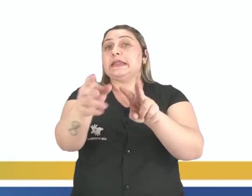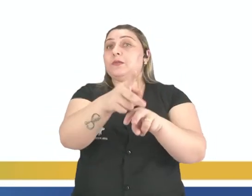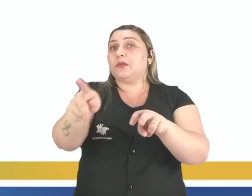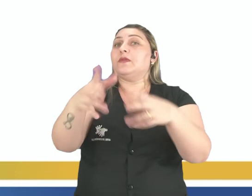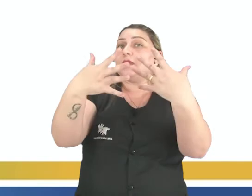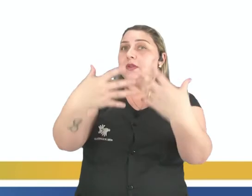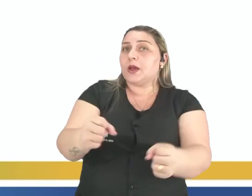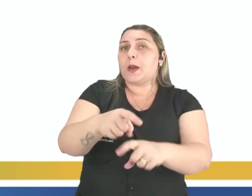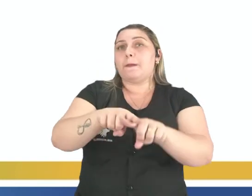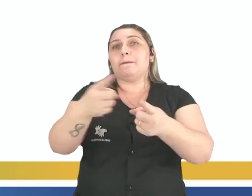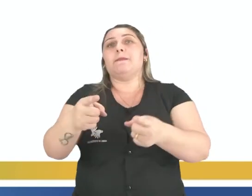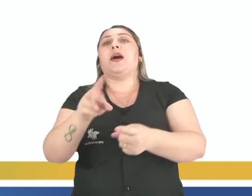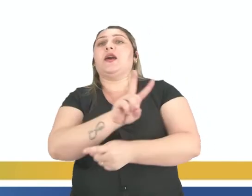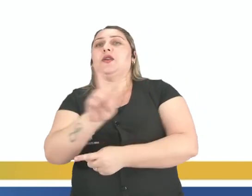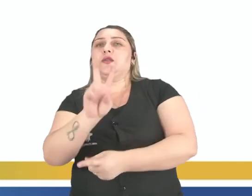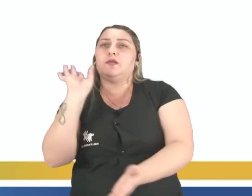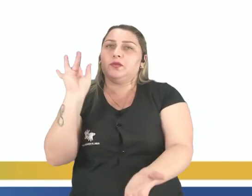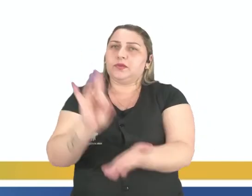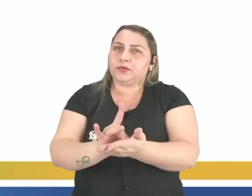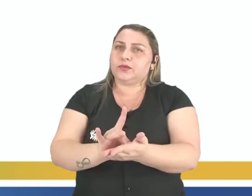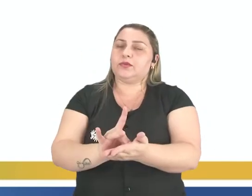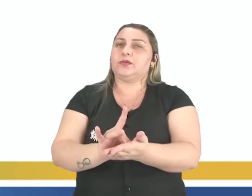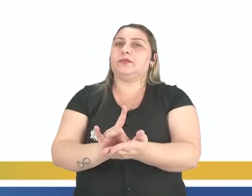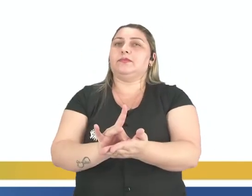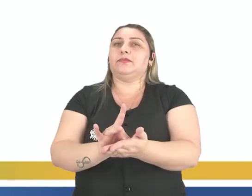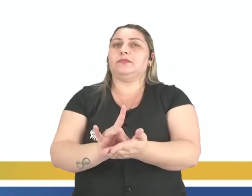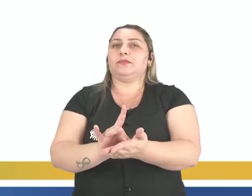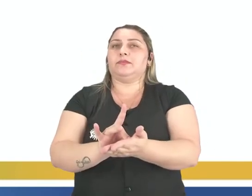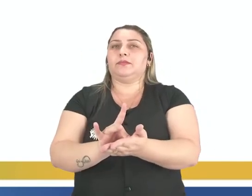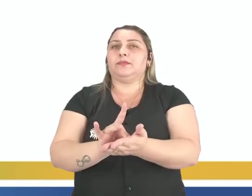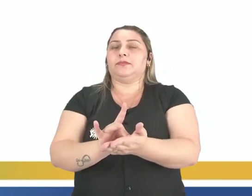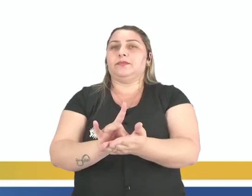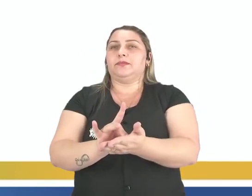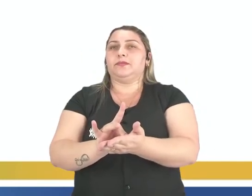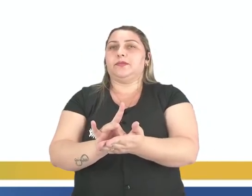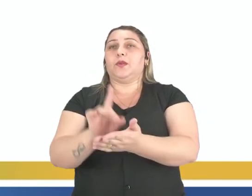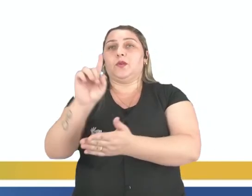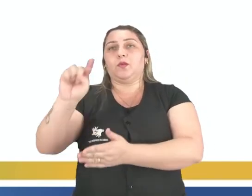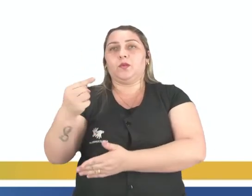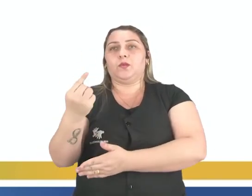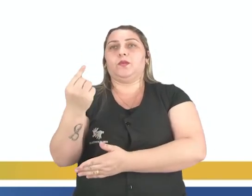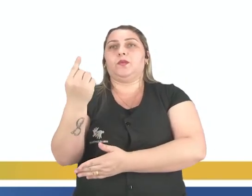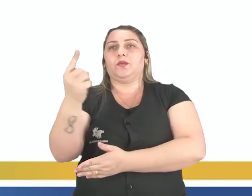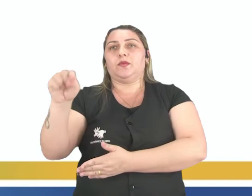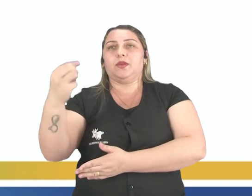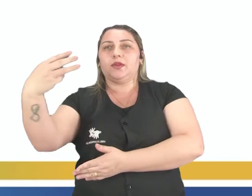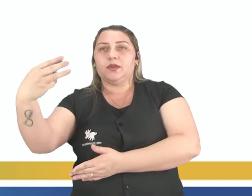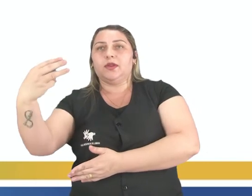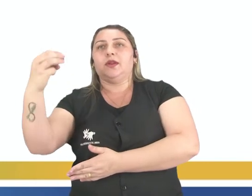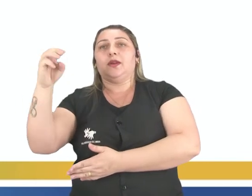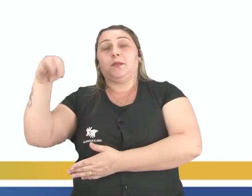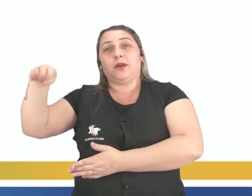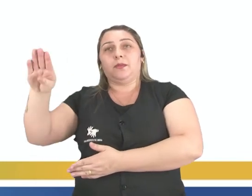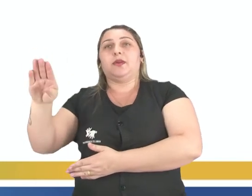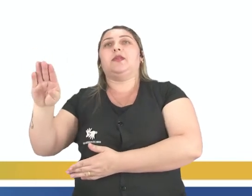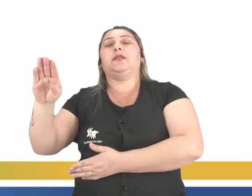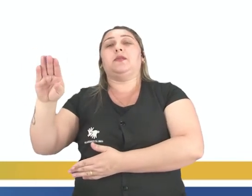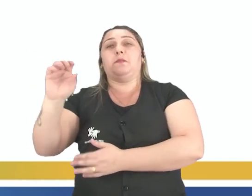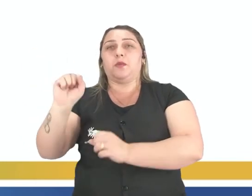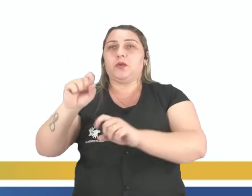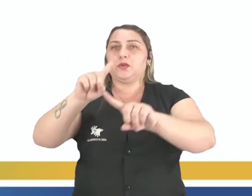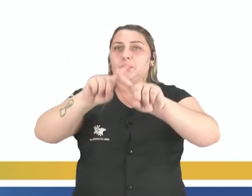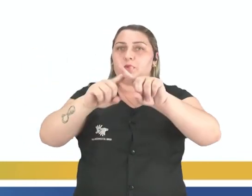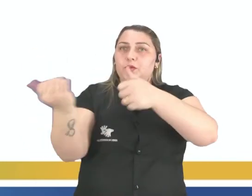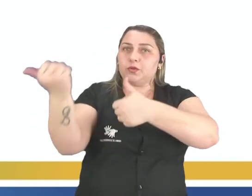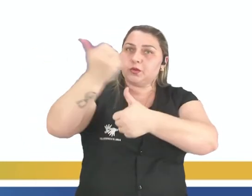dele, mas se ele quiser o valor bruto, né, o valor real de 1,3 gigabytes em megabyte, você pode substituir